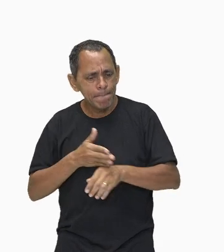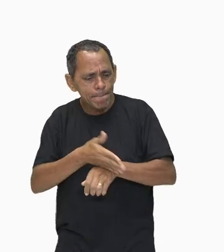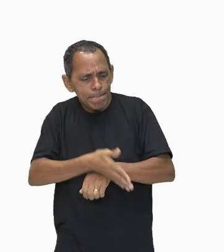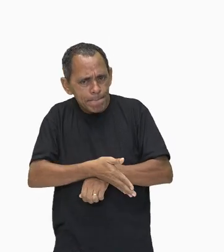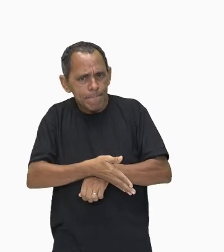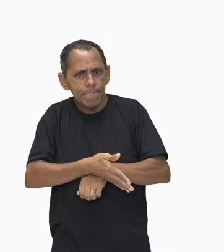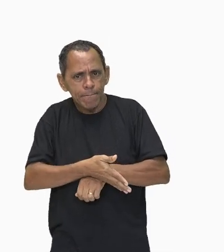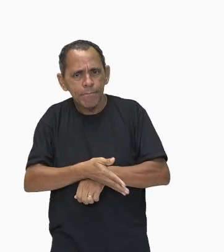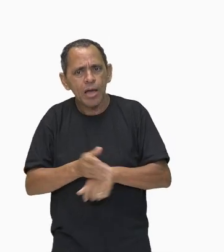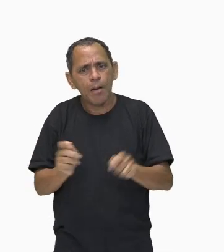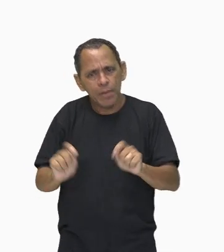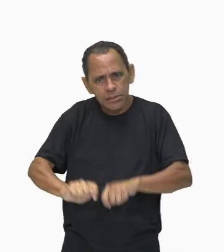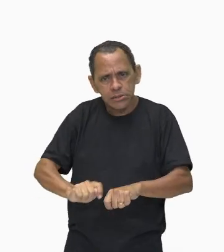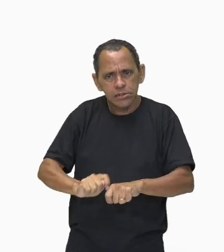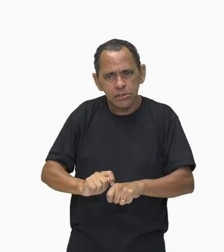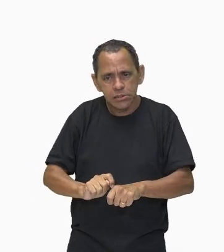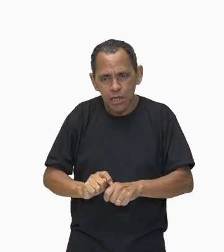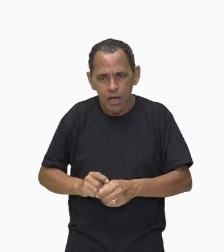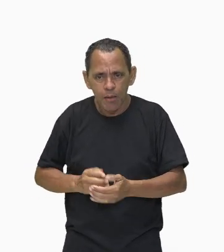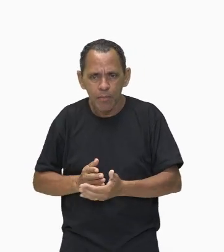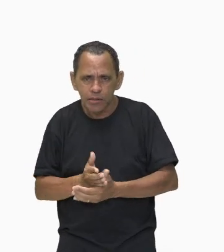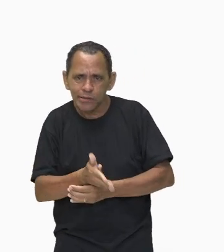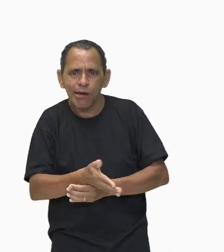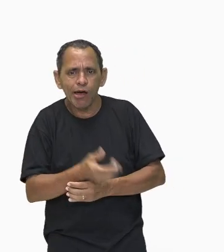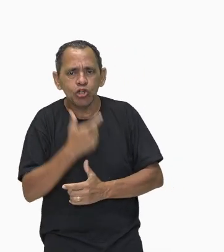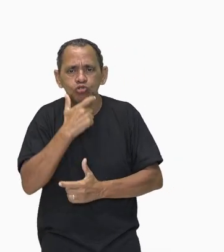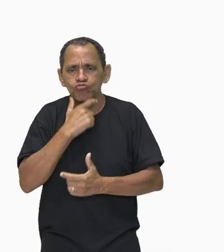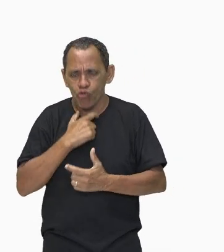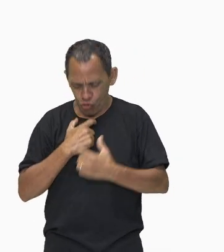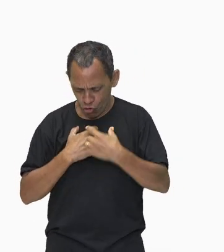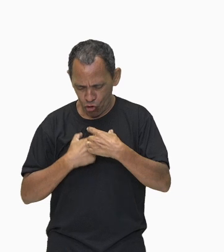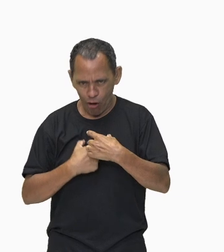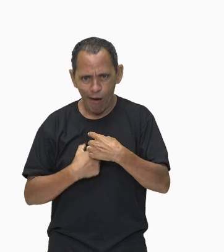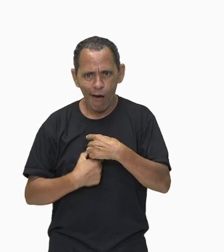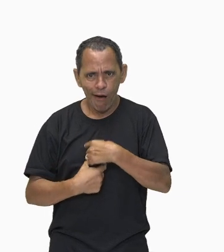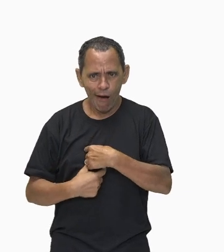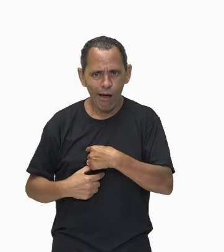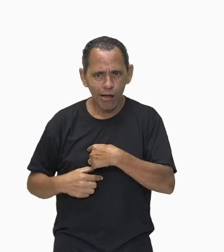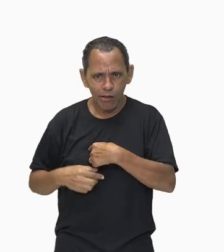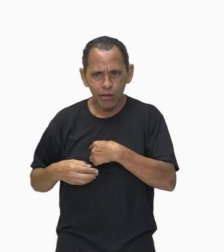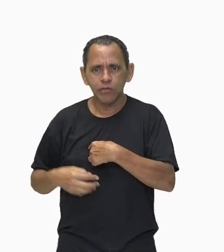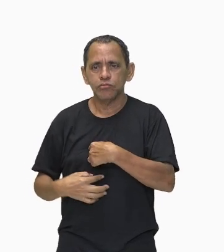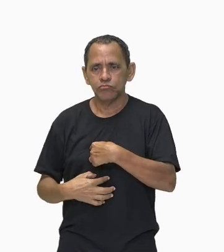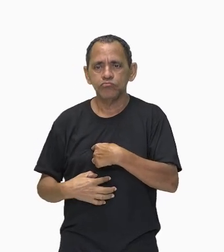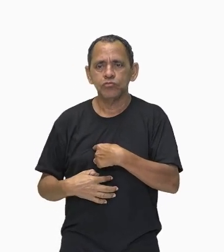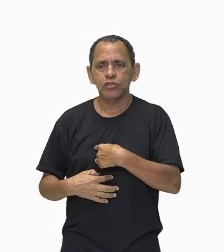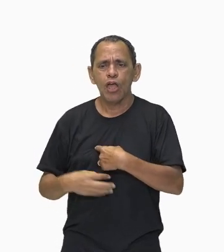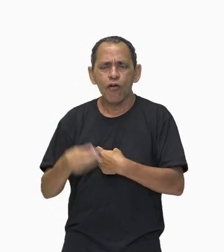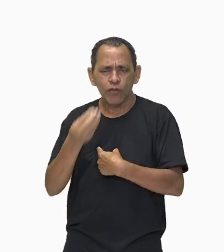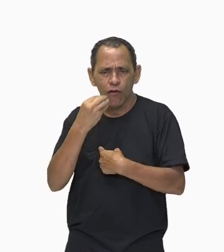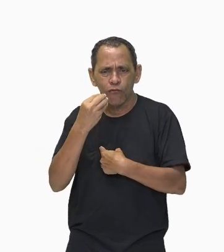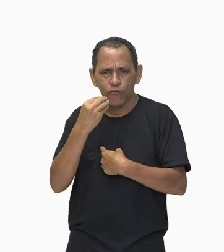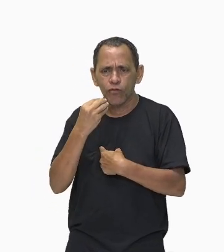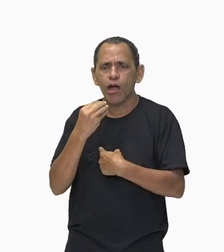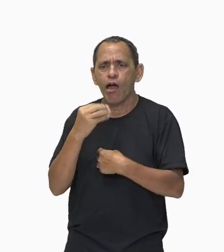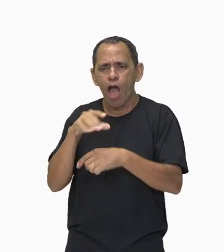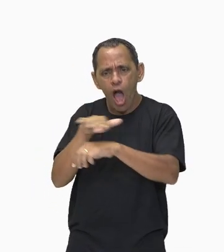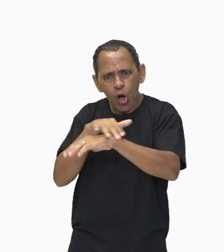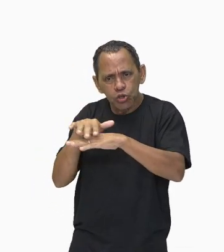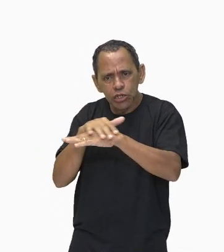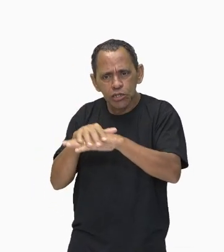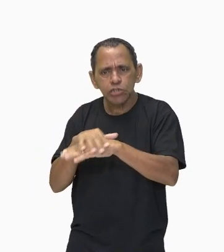a passagem do esôfago. Na hérnia hiatal, o enfraquecimento do tecido muscular do